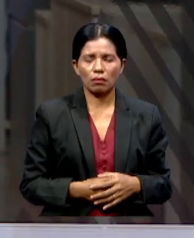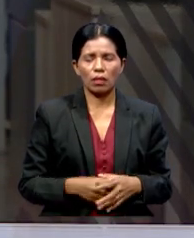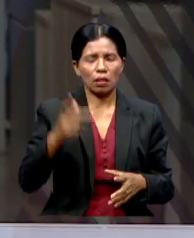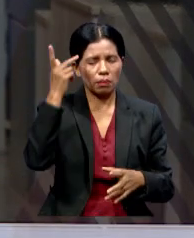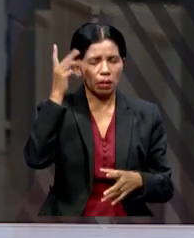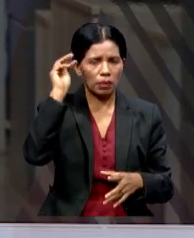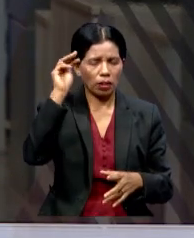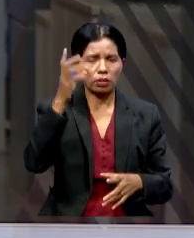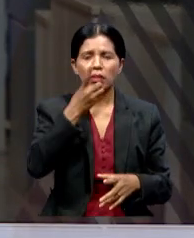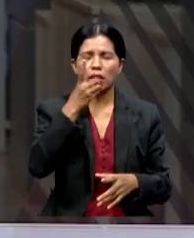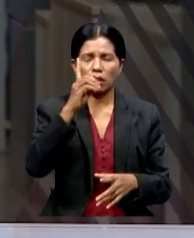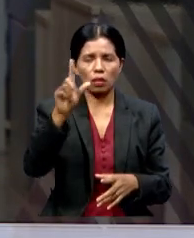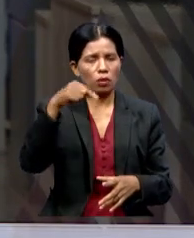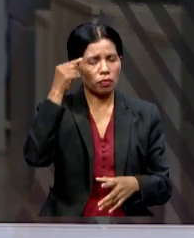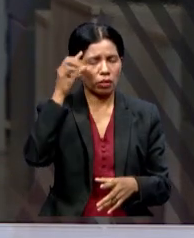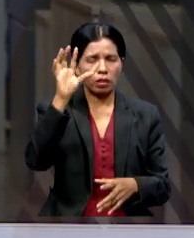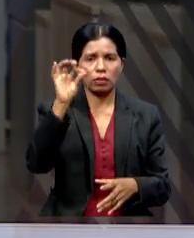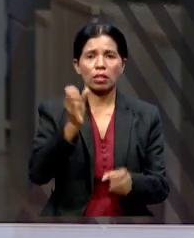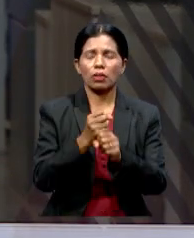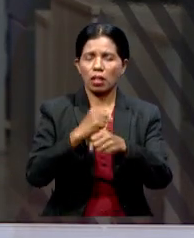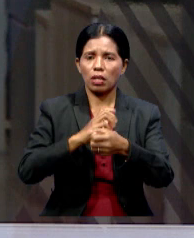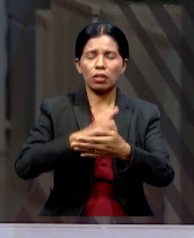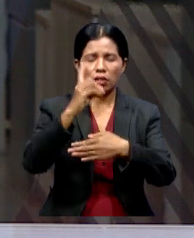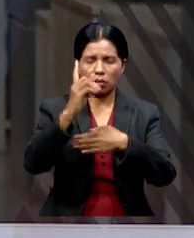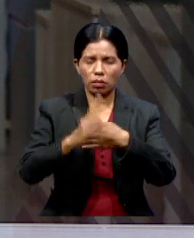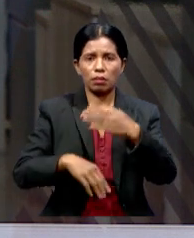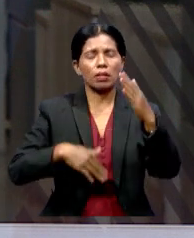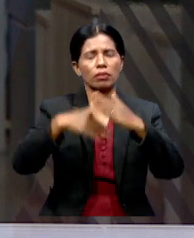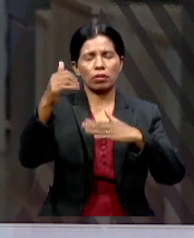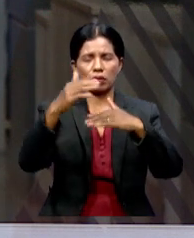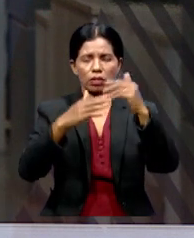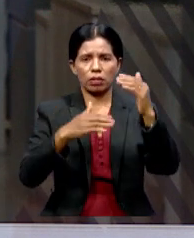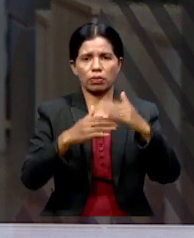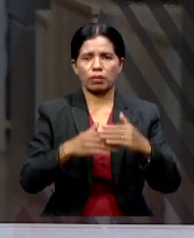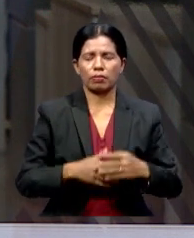Primeiro-ministro declara que o governo da CC Hall ao desenvolvimento da infraestrutura básica.